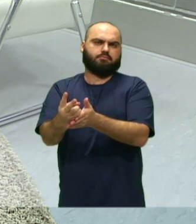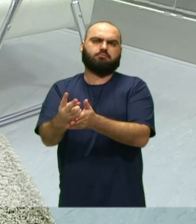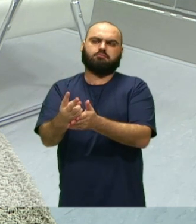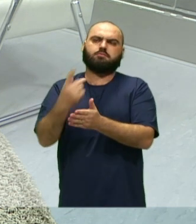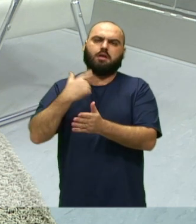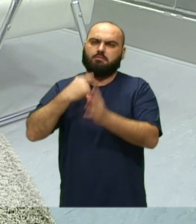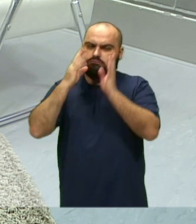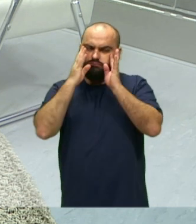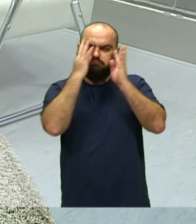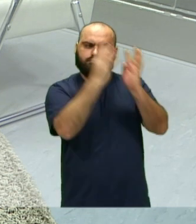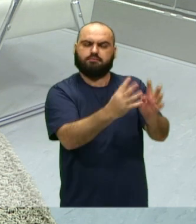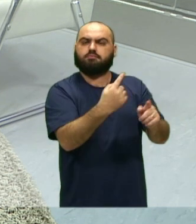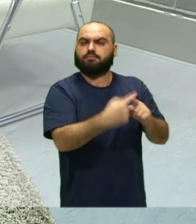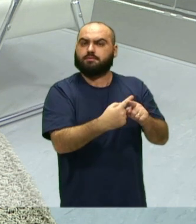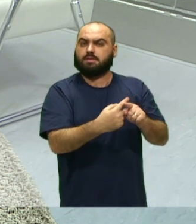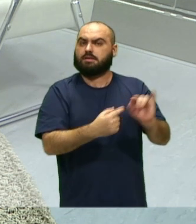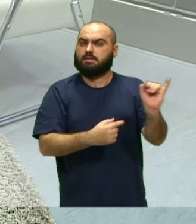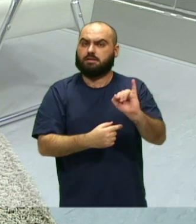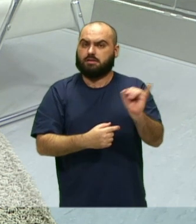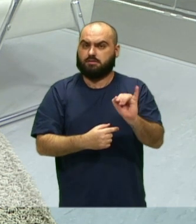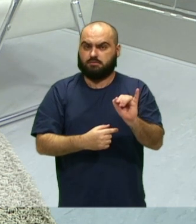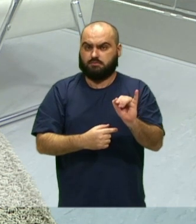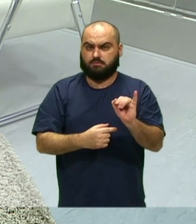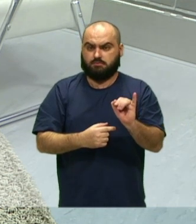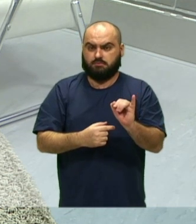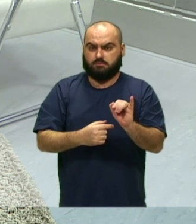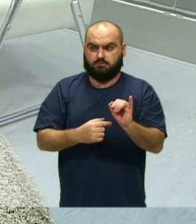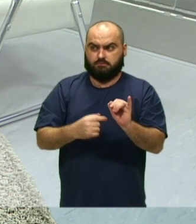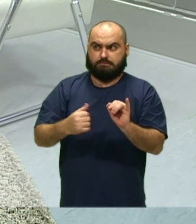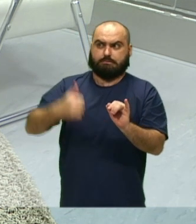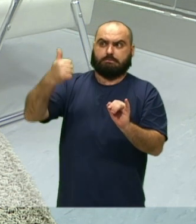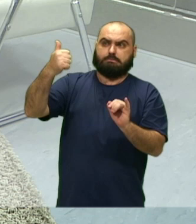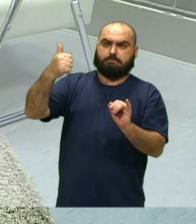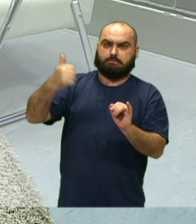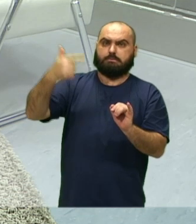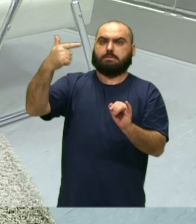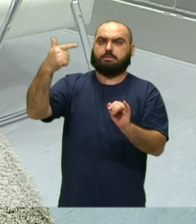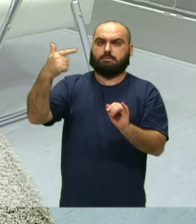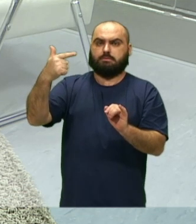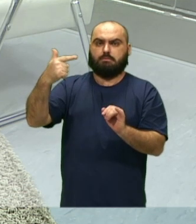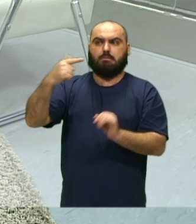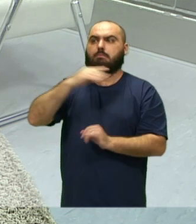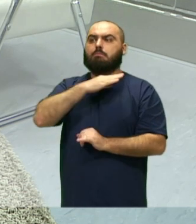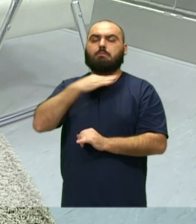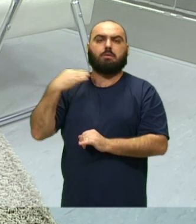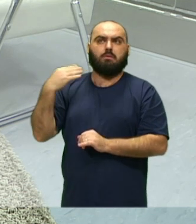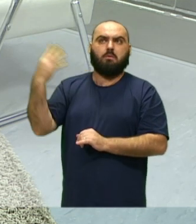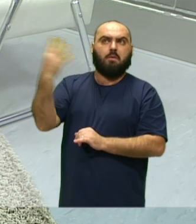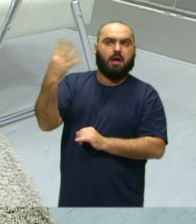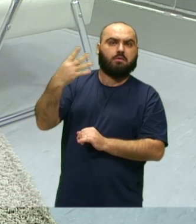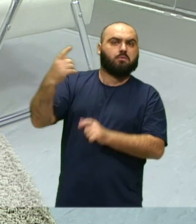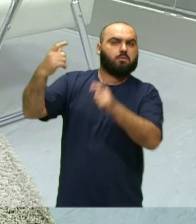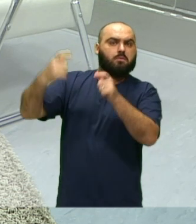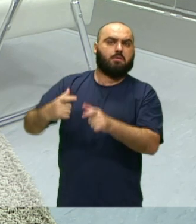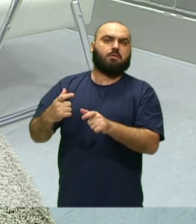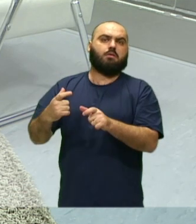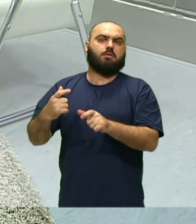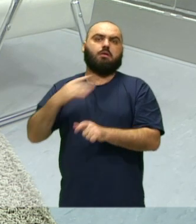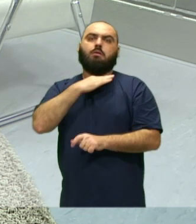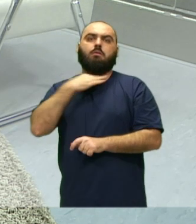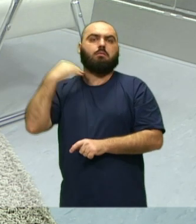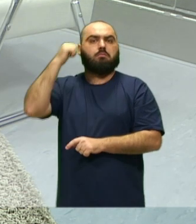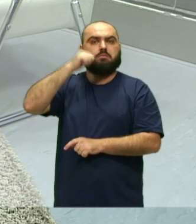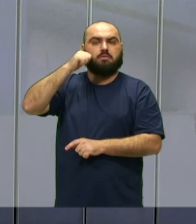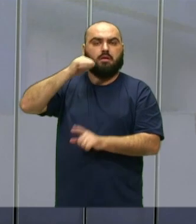porque, infelizmente, Itajaí está ali, em cima no ranking, né, de feminicídios nesse ano. Deve ter sido 4 ou 5, se